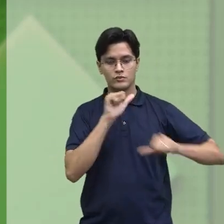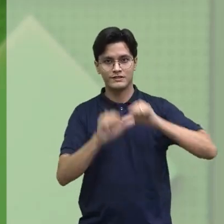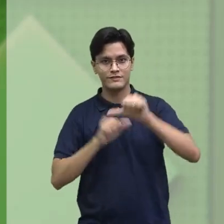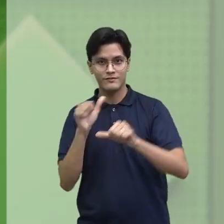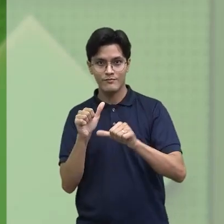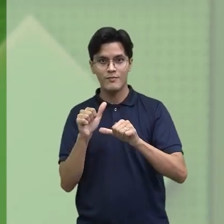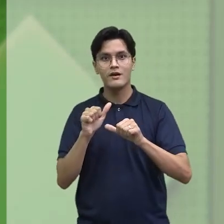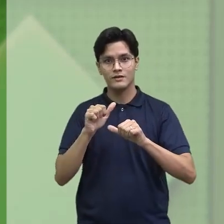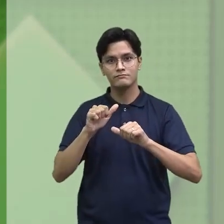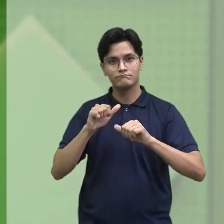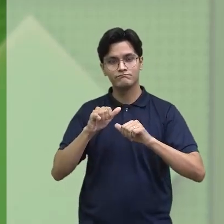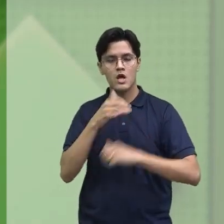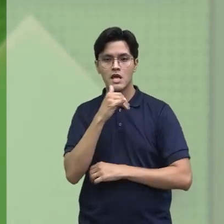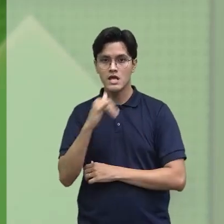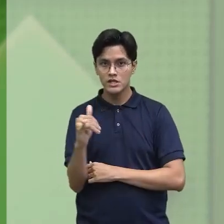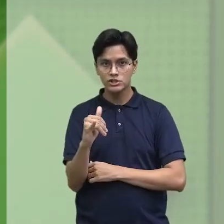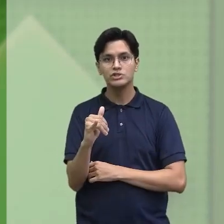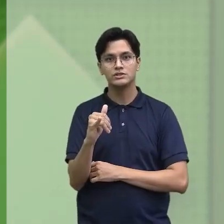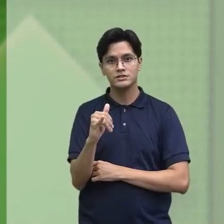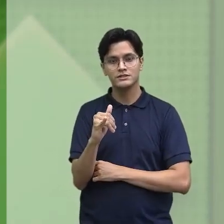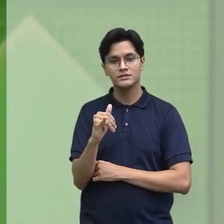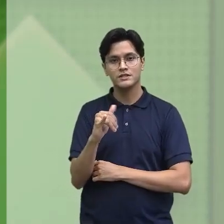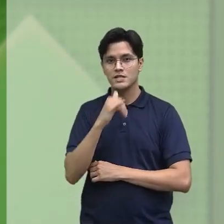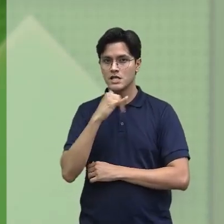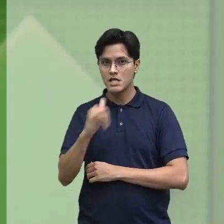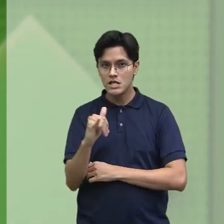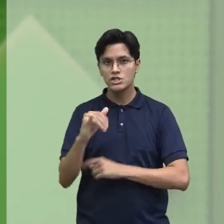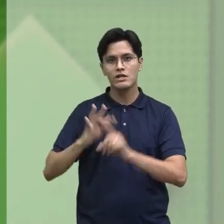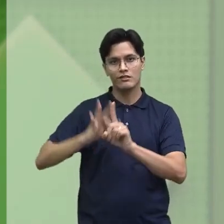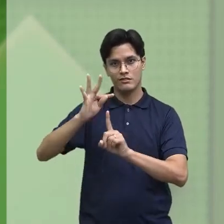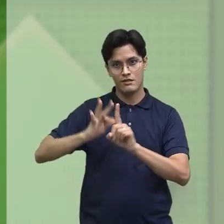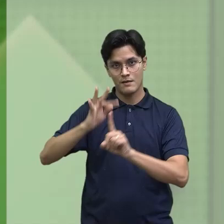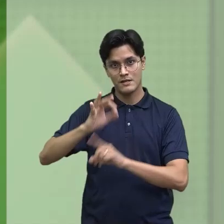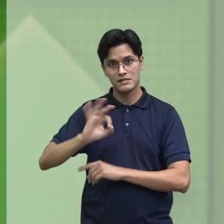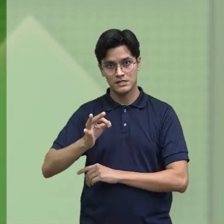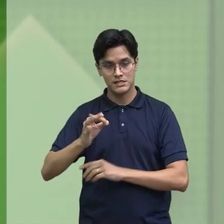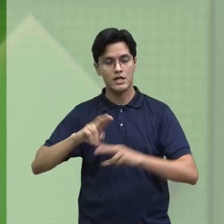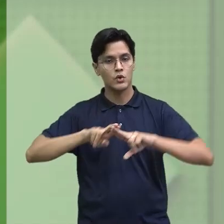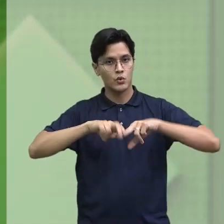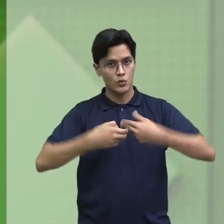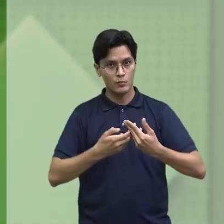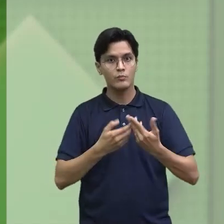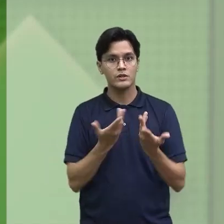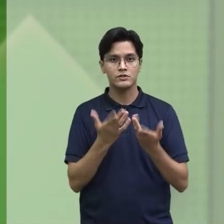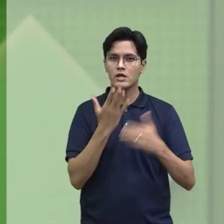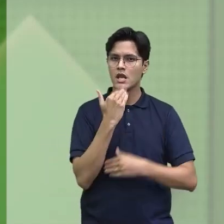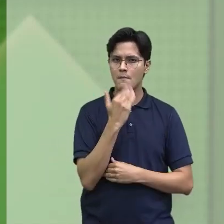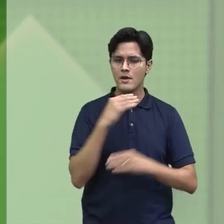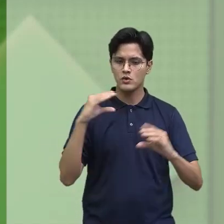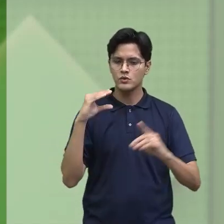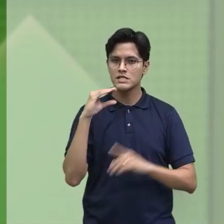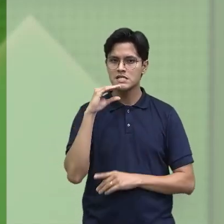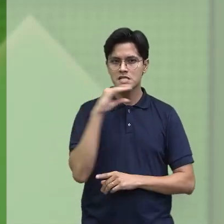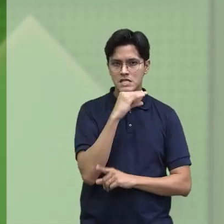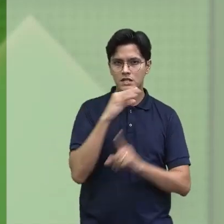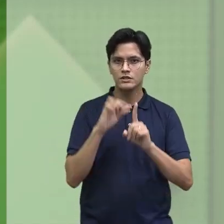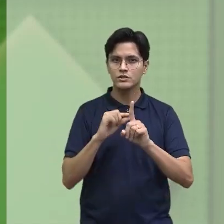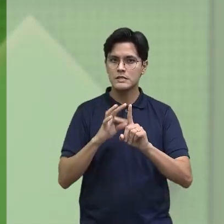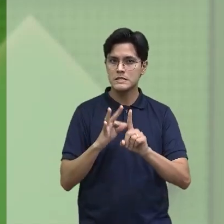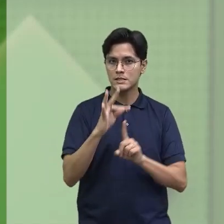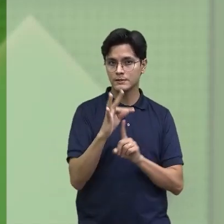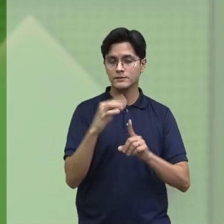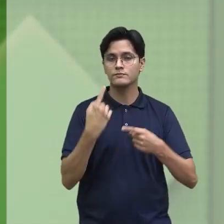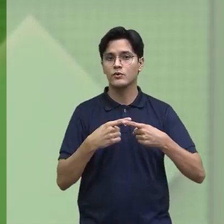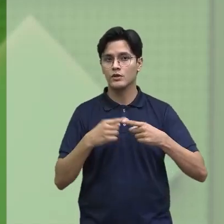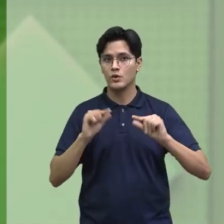energia térmica, tá? Então, por isso que aquele aparelho de micro-ondas, ele aquece o nosso alimento, porque essas ondas eletromagnéticas, elas